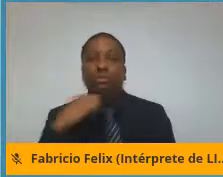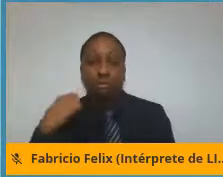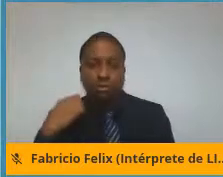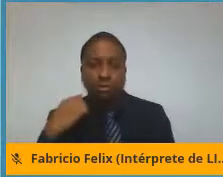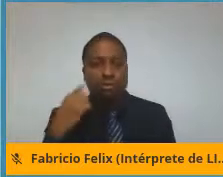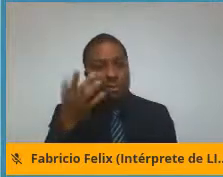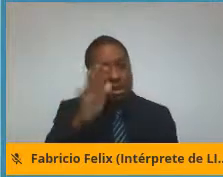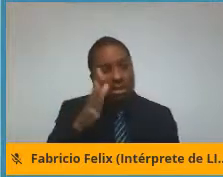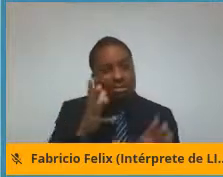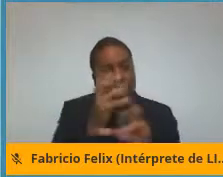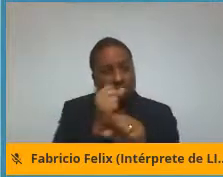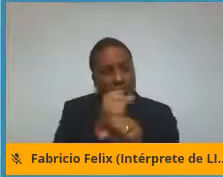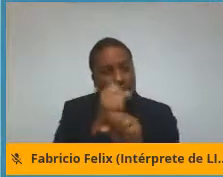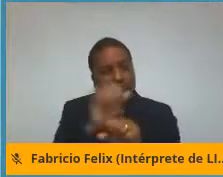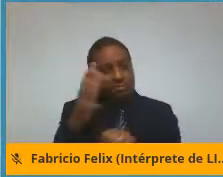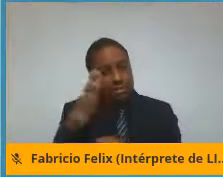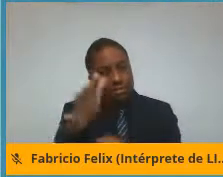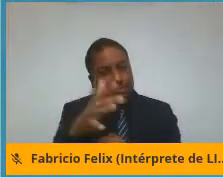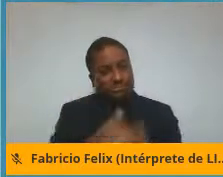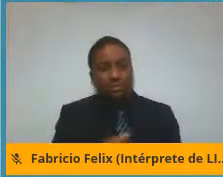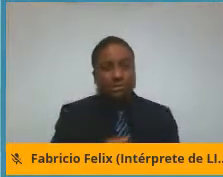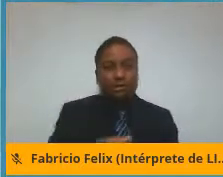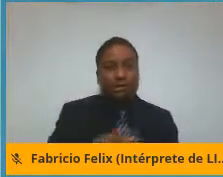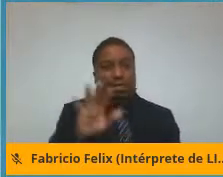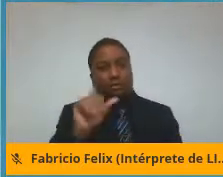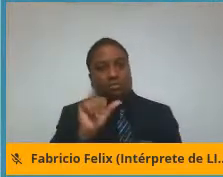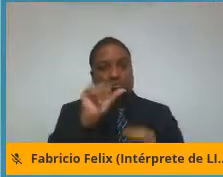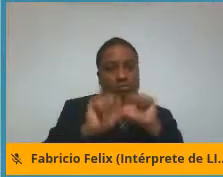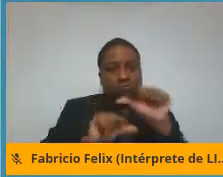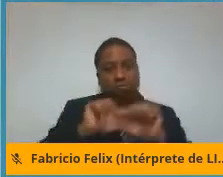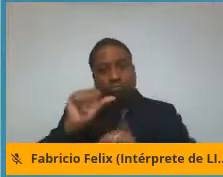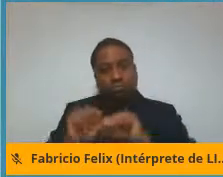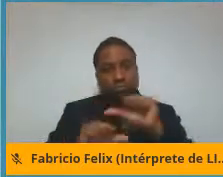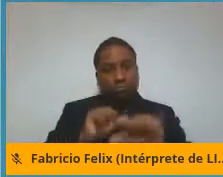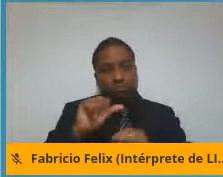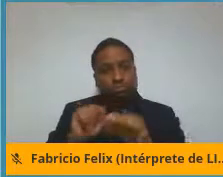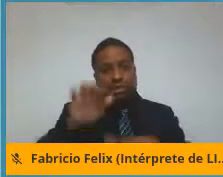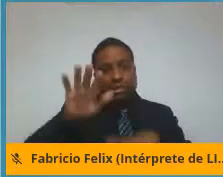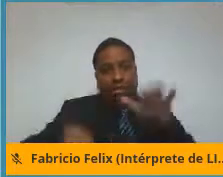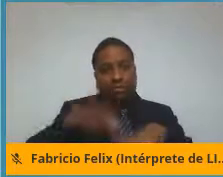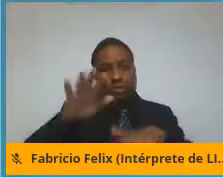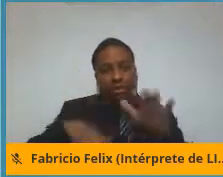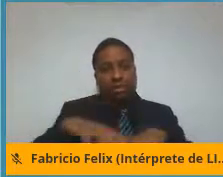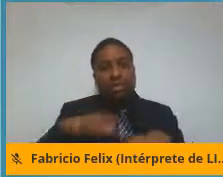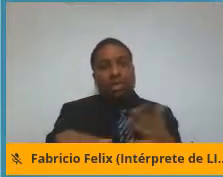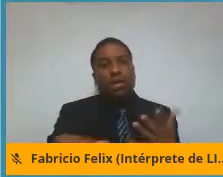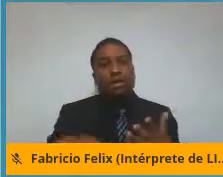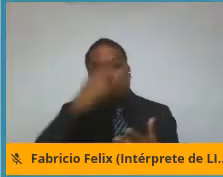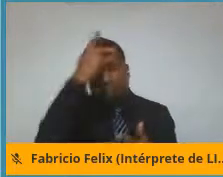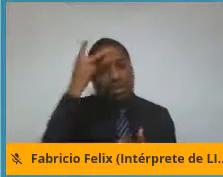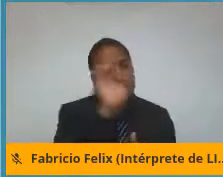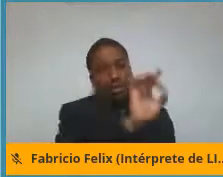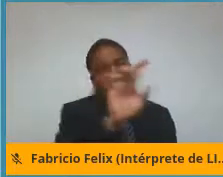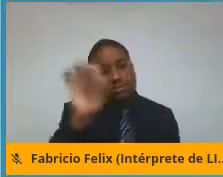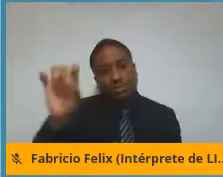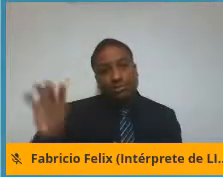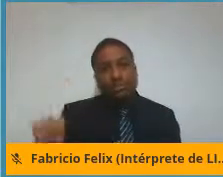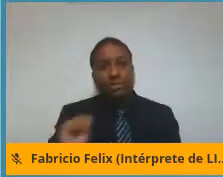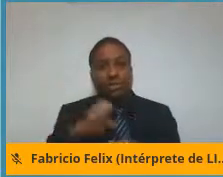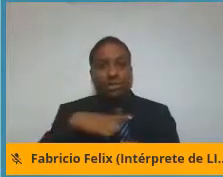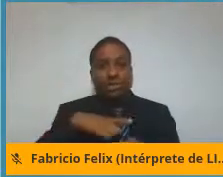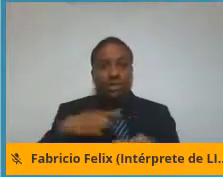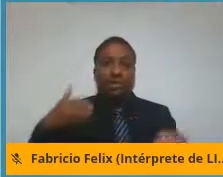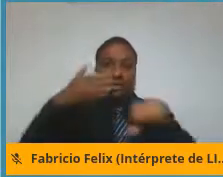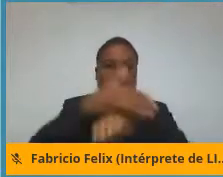menos essa. Isso varia de acordo com a condição em que a pessoa está, se tem acesso a